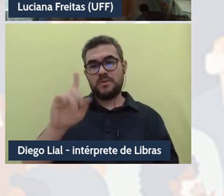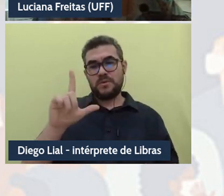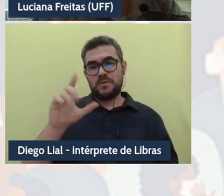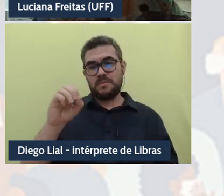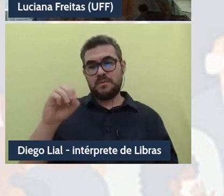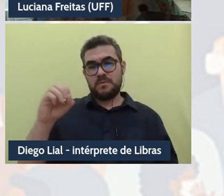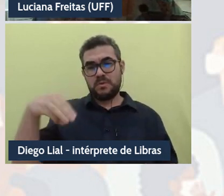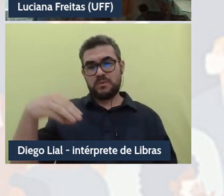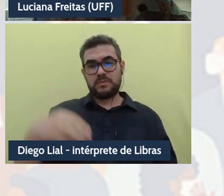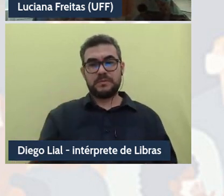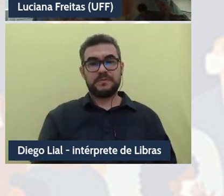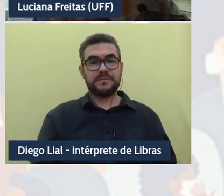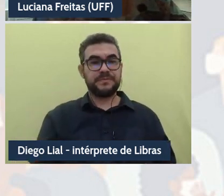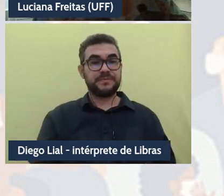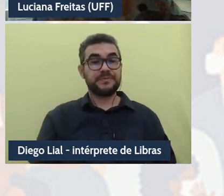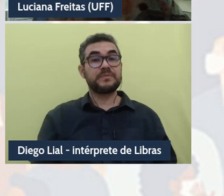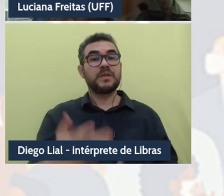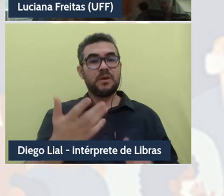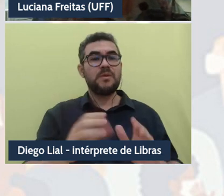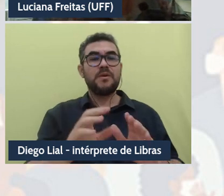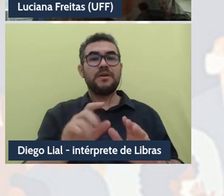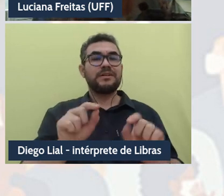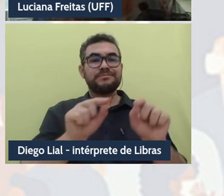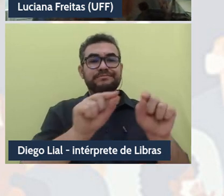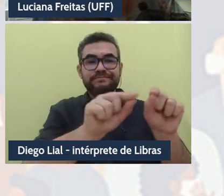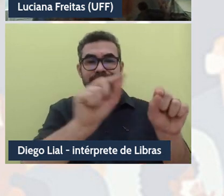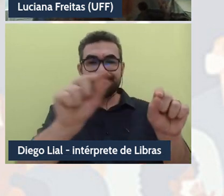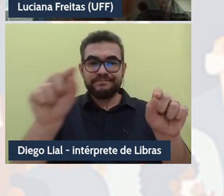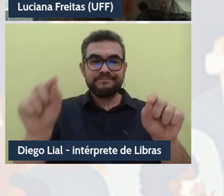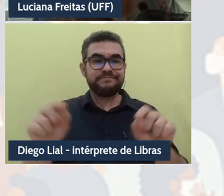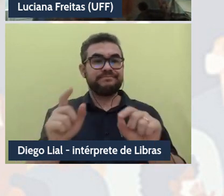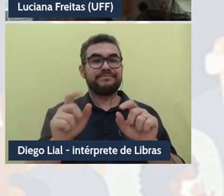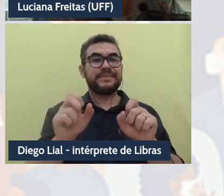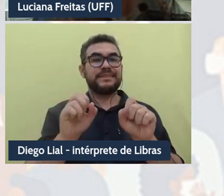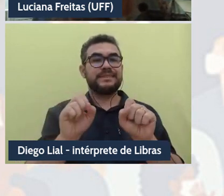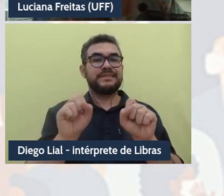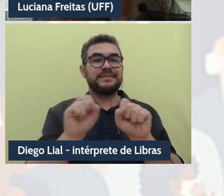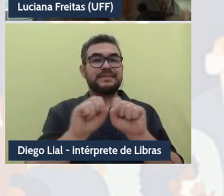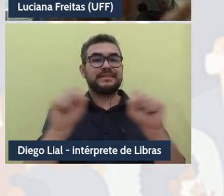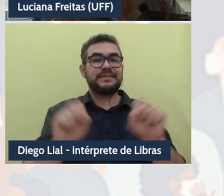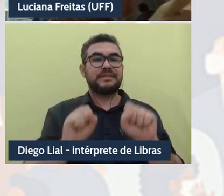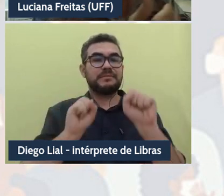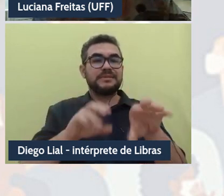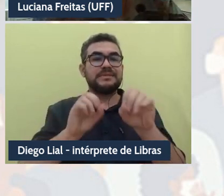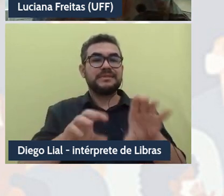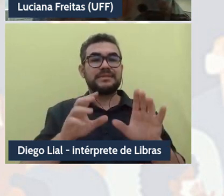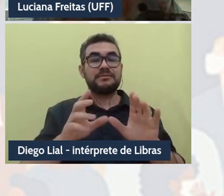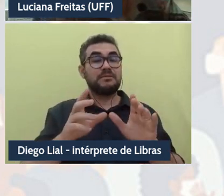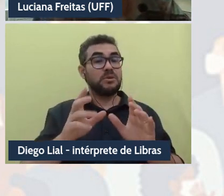que estão sendo elaborados pelas redes, todos os que eu conheço estão simplesmente fazendo um